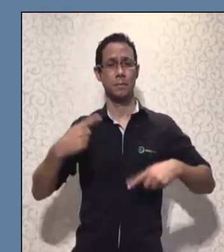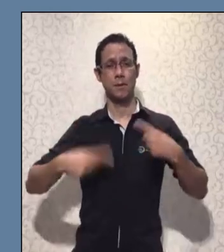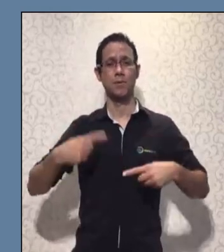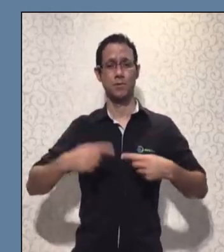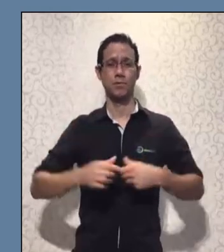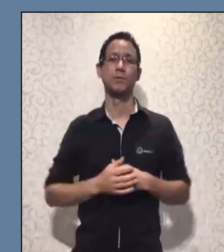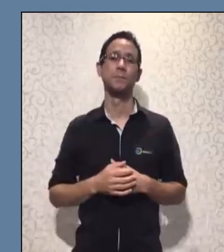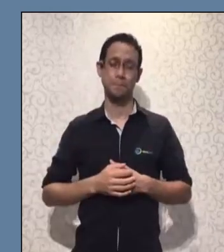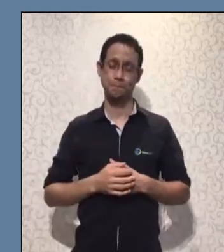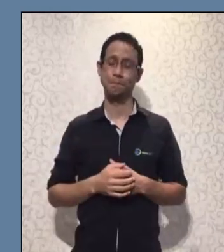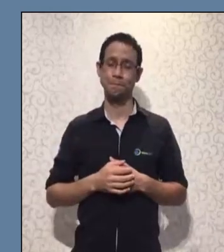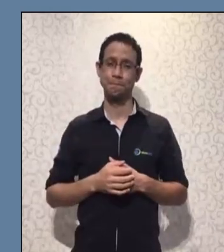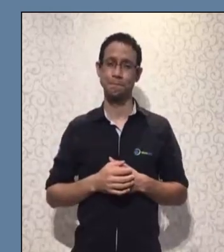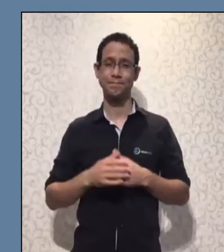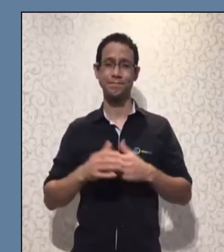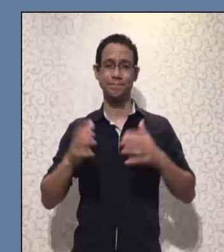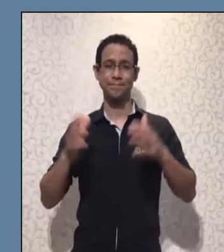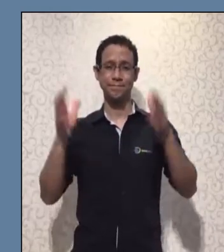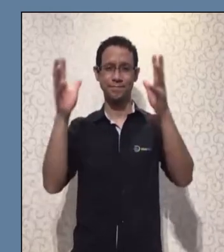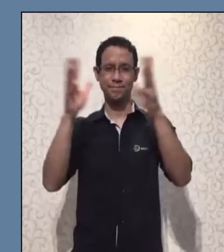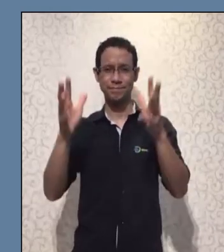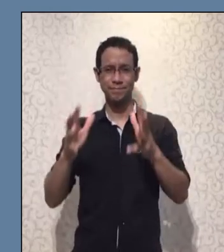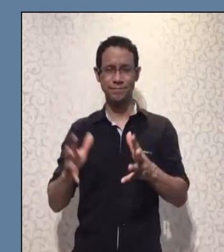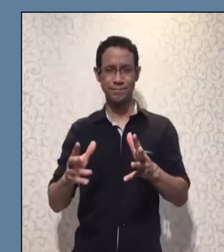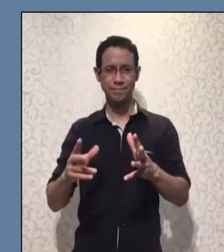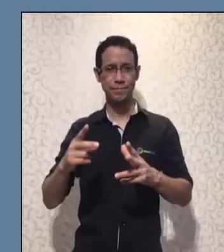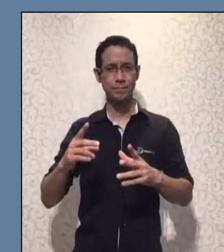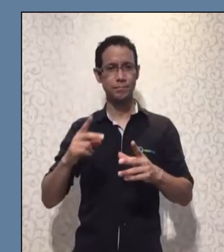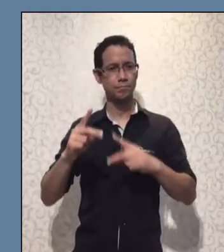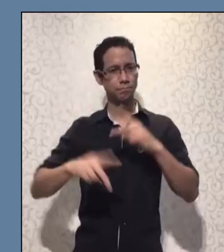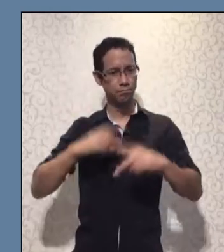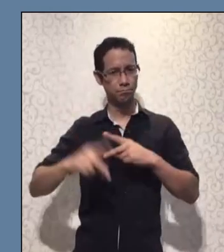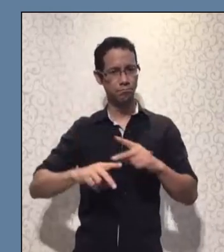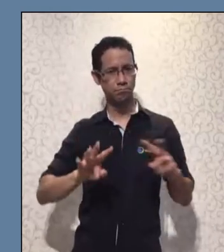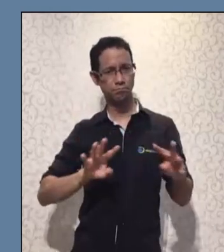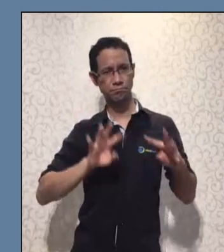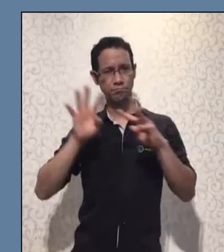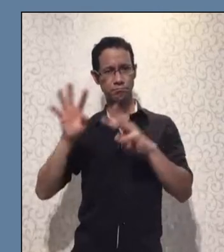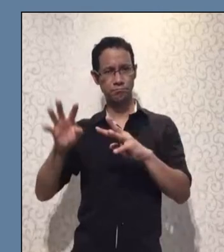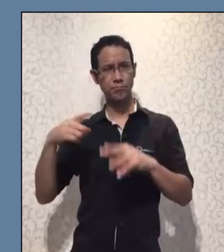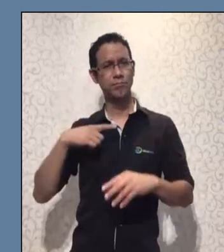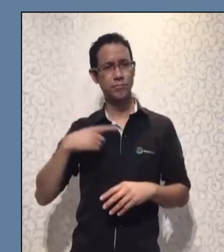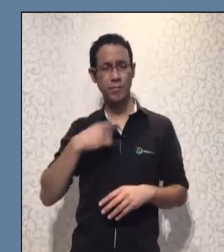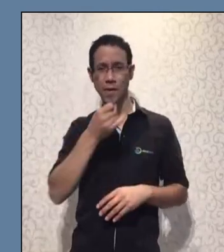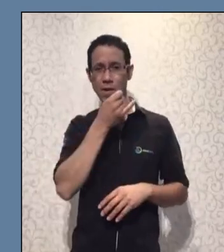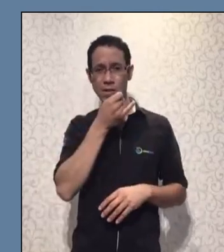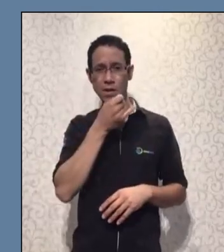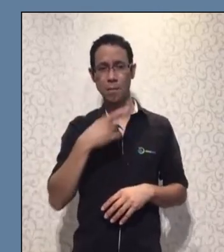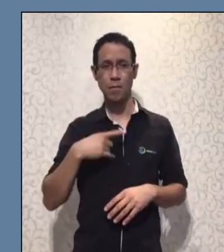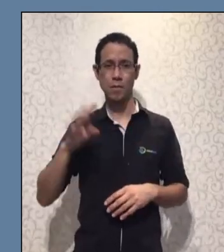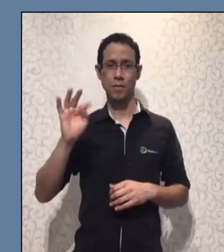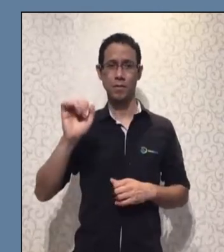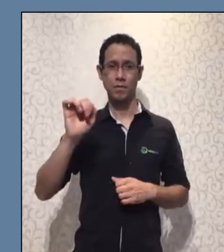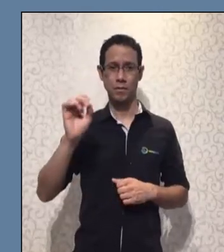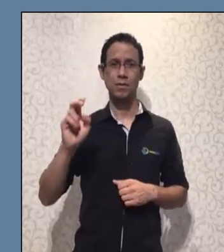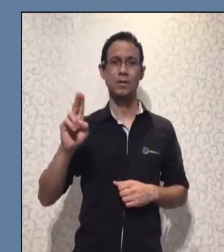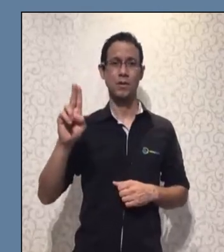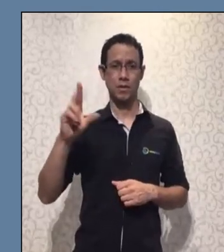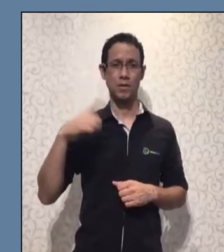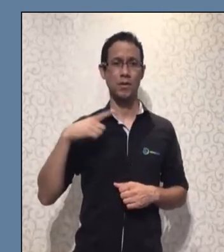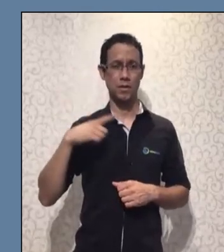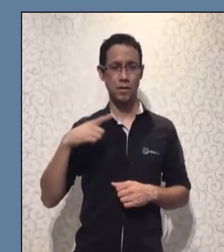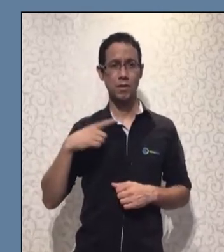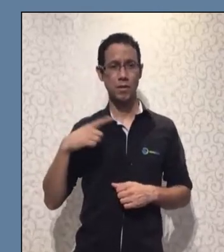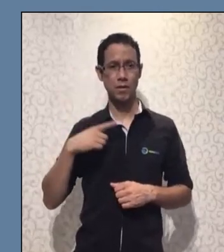esculturas públicas, né, eu acompanhei até algumas manifestações do próprio Tadeu, né, tem uma pesquisa bem interessante sobre o Monumento